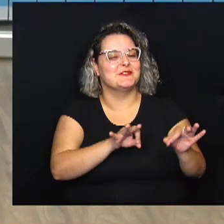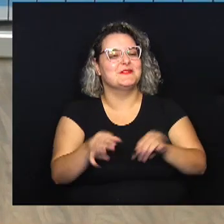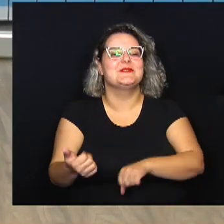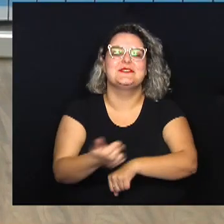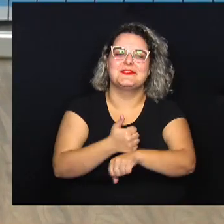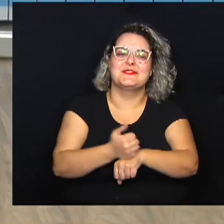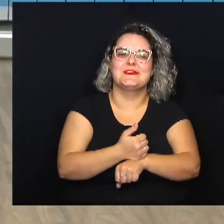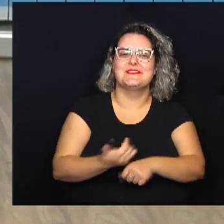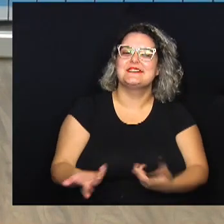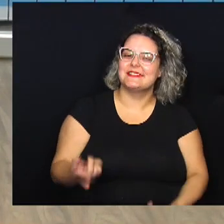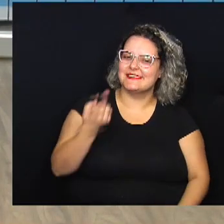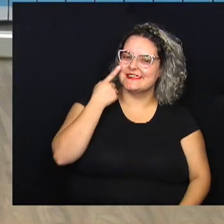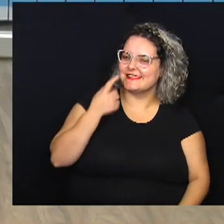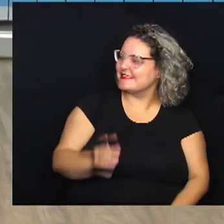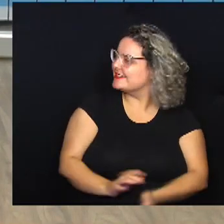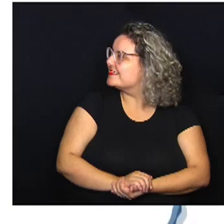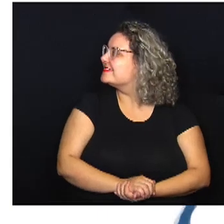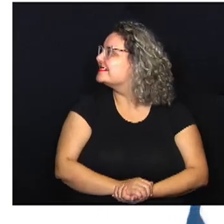Liga na Profissão.